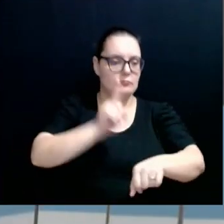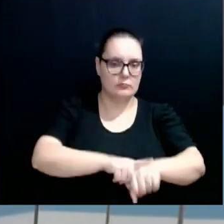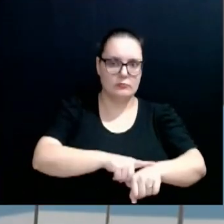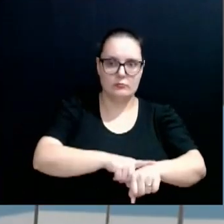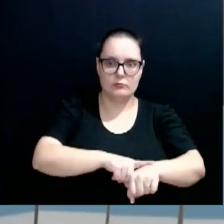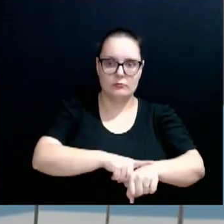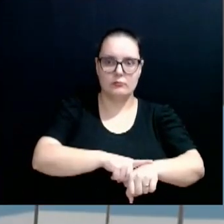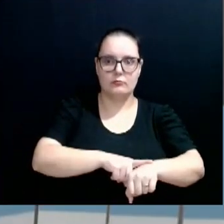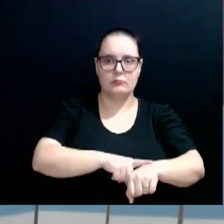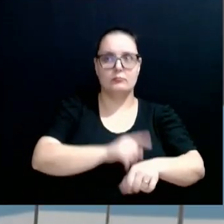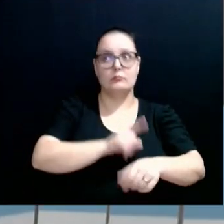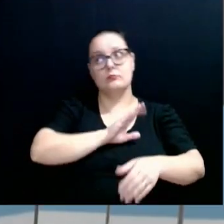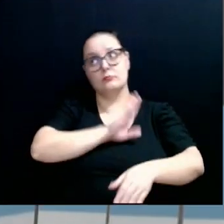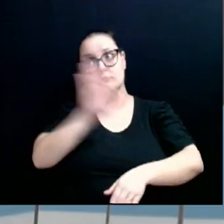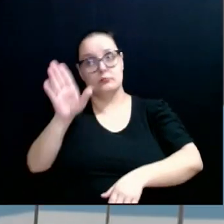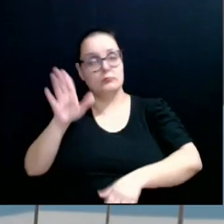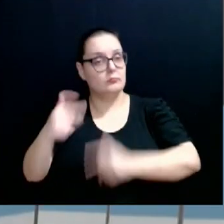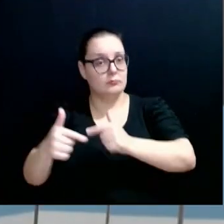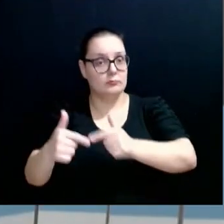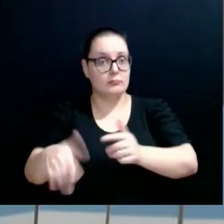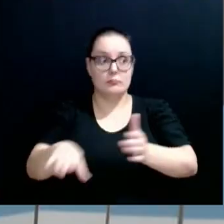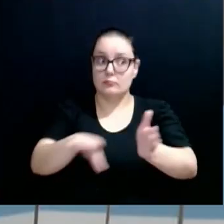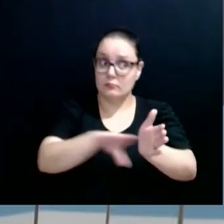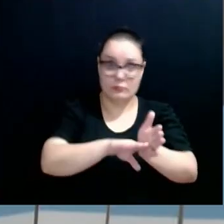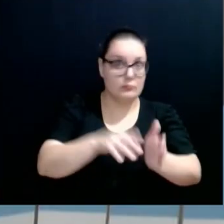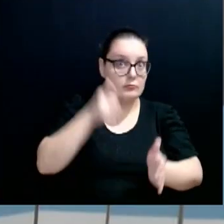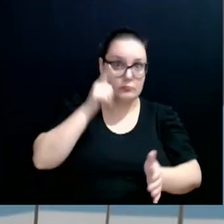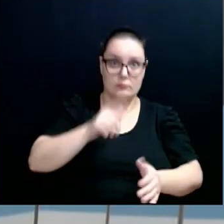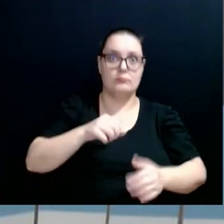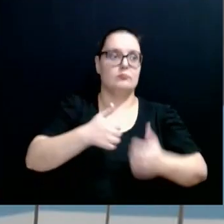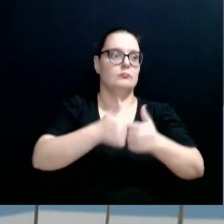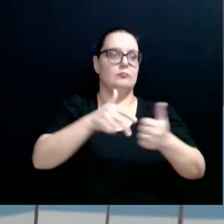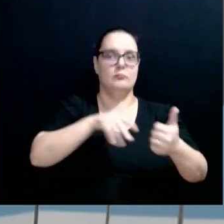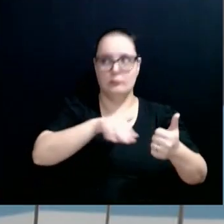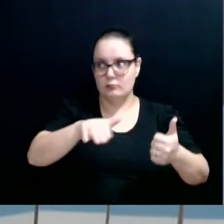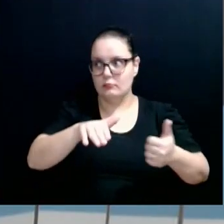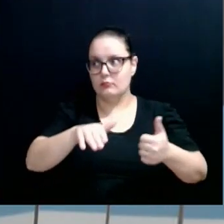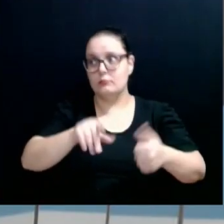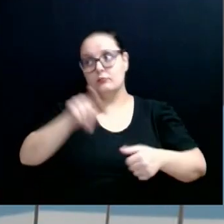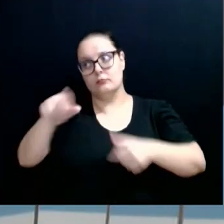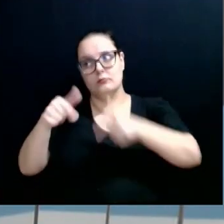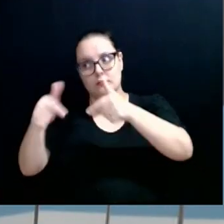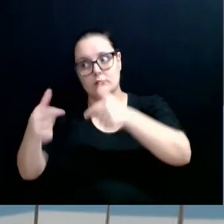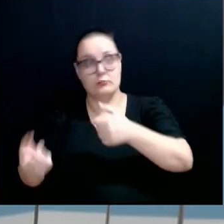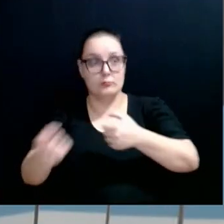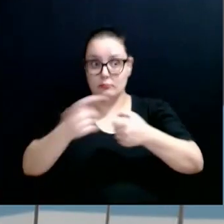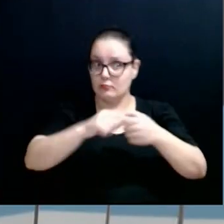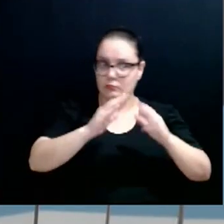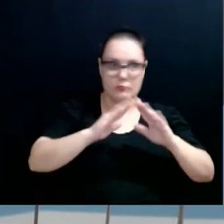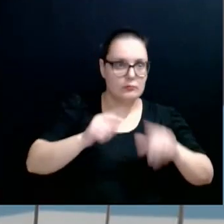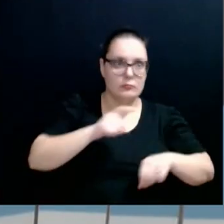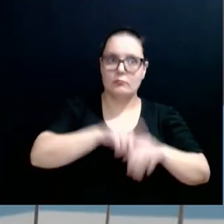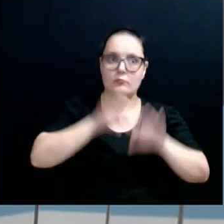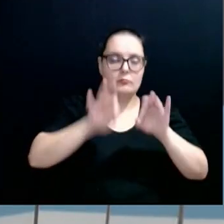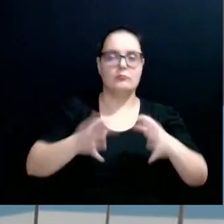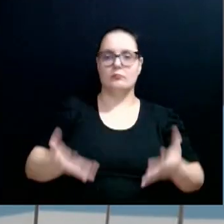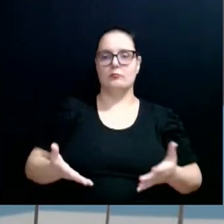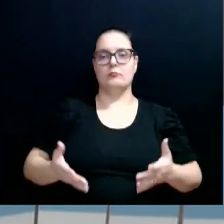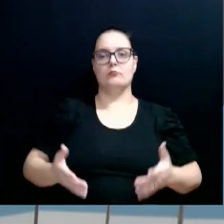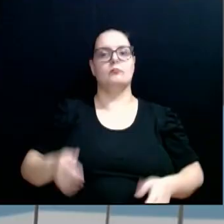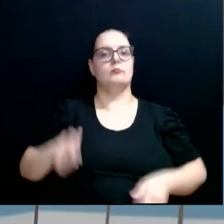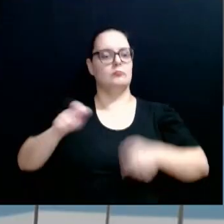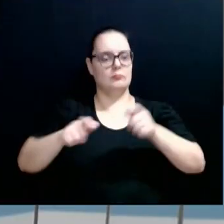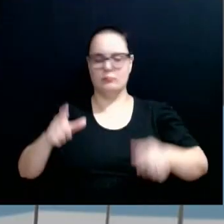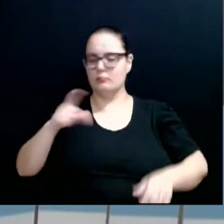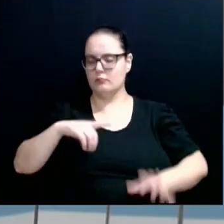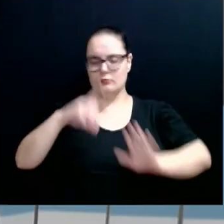Então, assim, é isso. As pessoas querem se locomover, né, e elas têm todo o direito e razão, né, porque